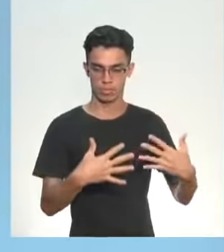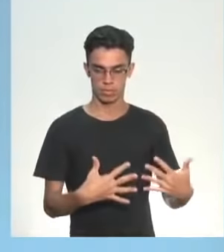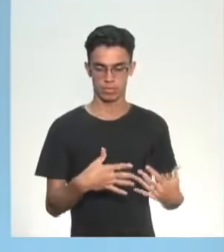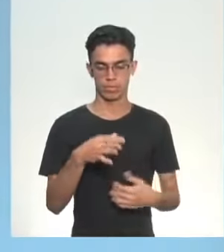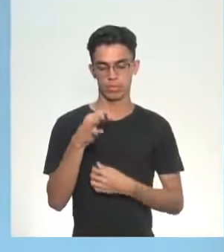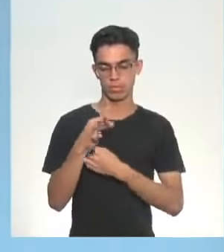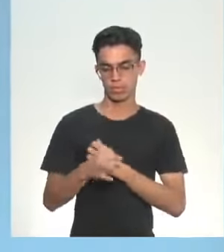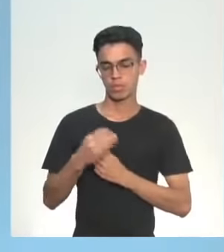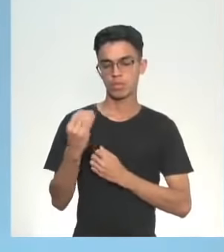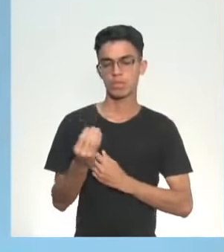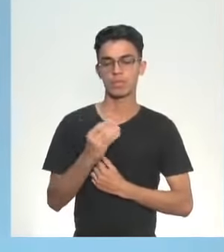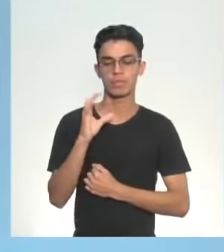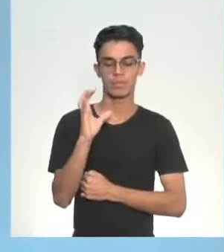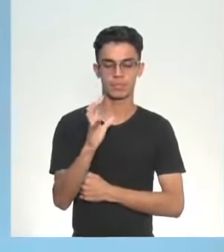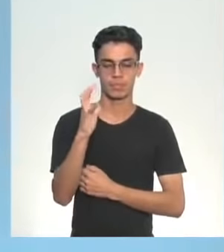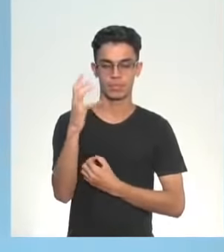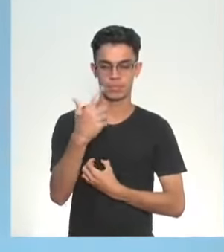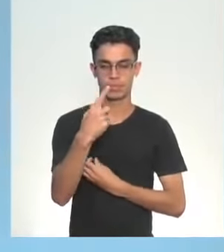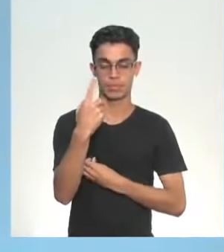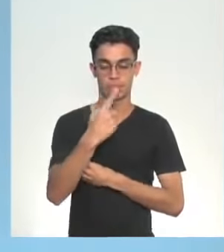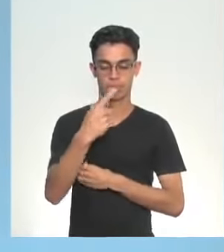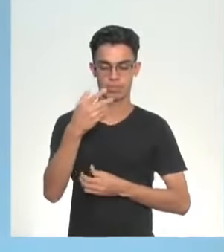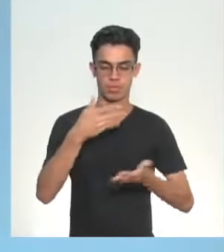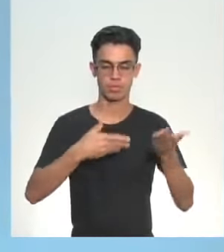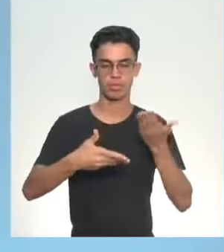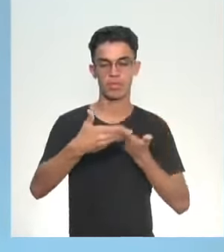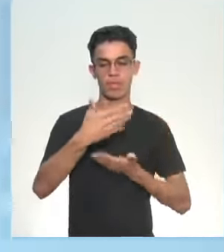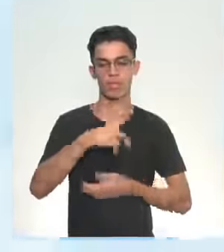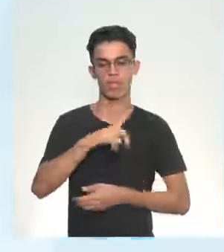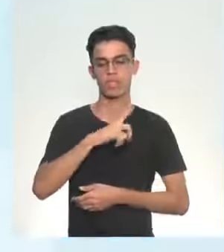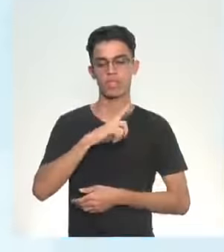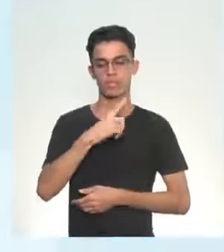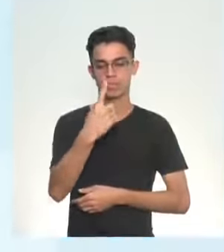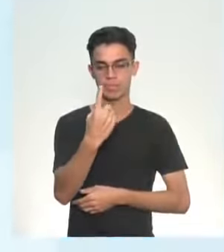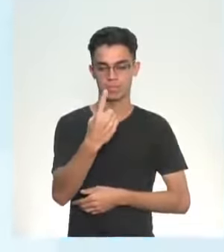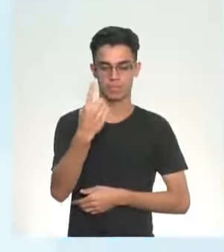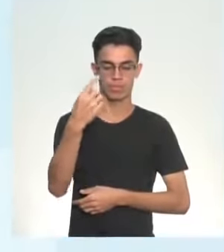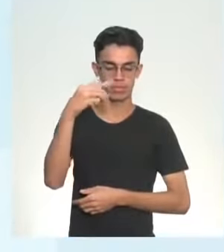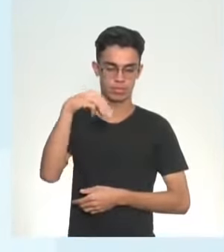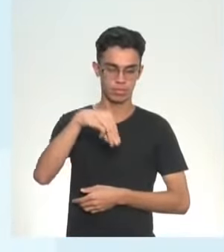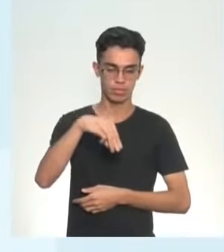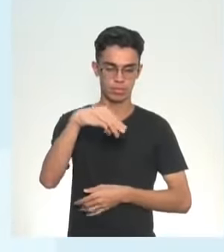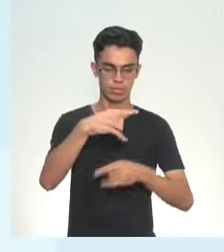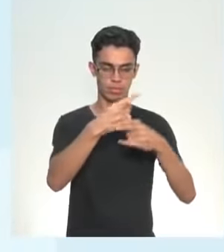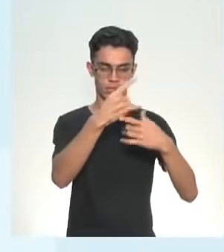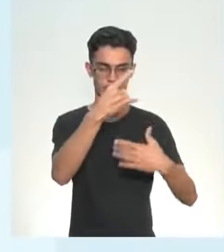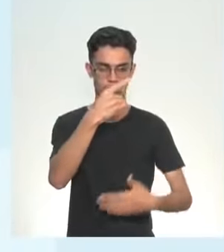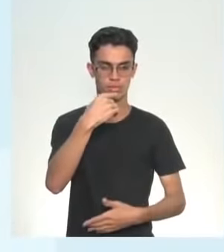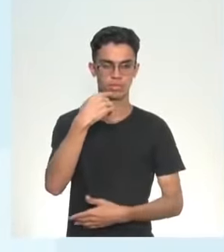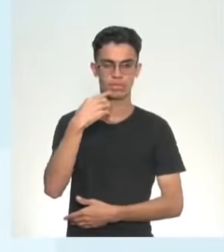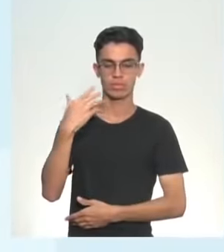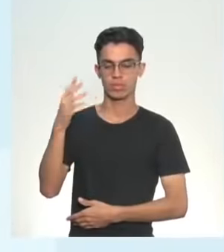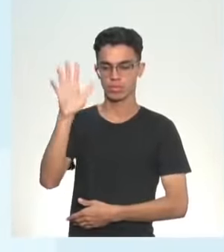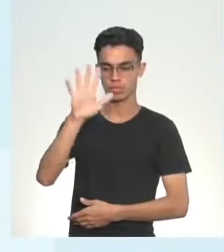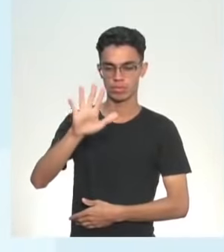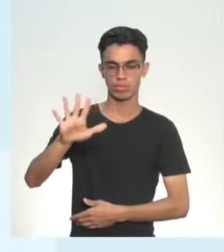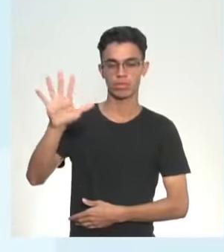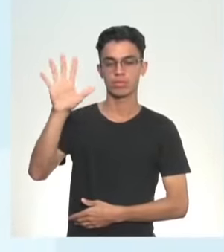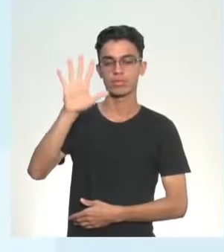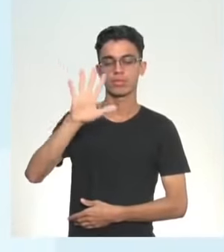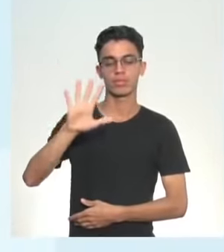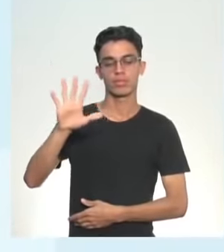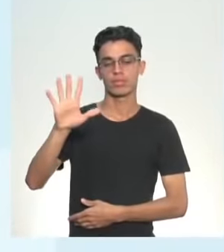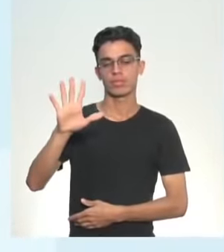como é que vai acontecer Vamos começar com uma primeira interação vocês vão ter aí um minutinho Tite para observar essa imagem